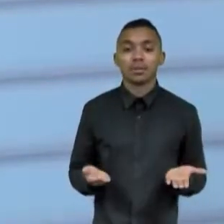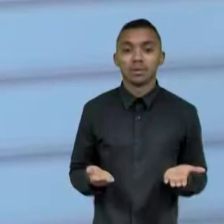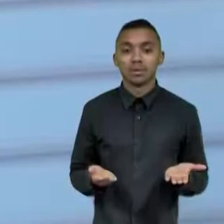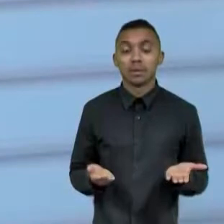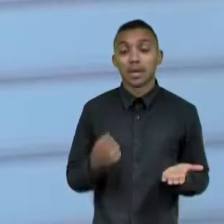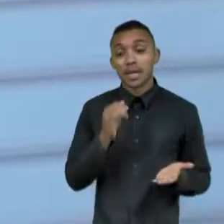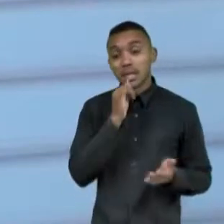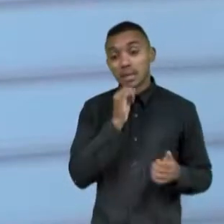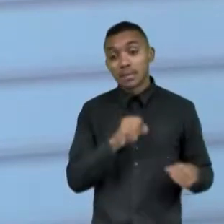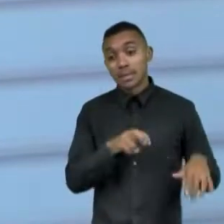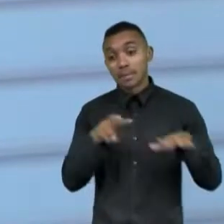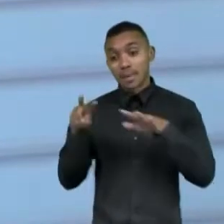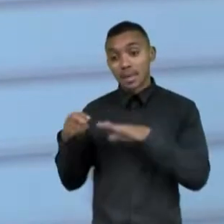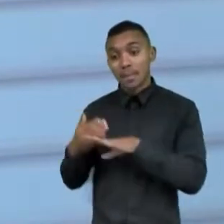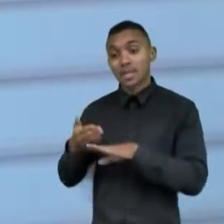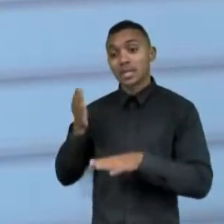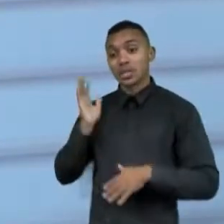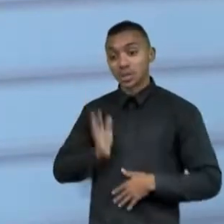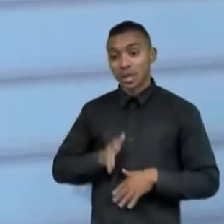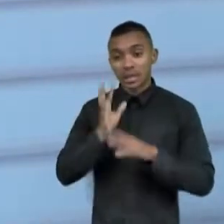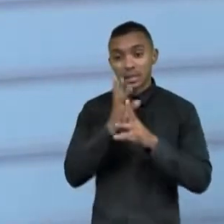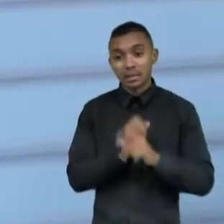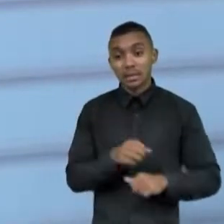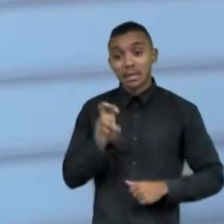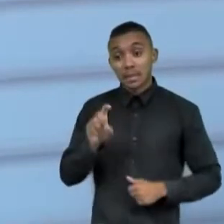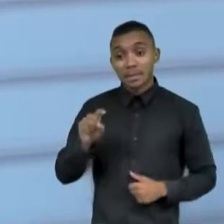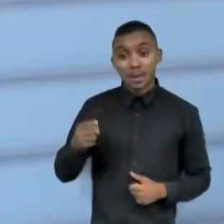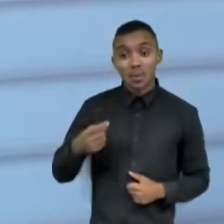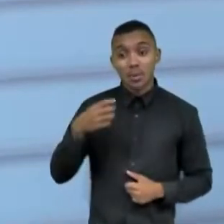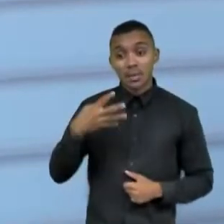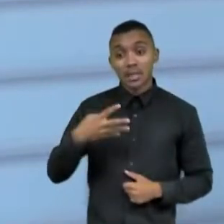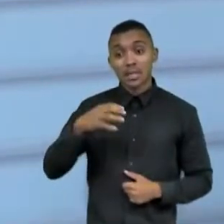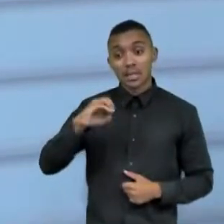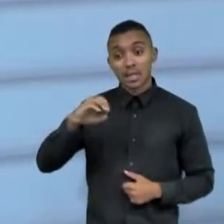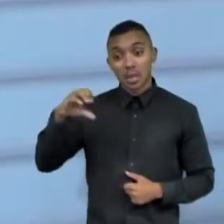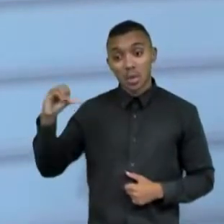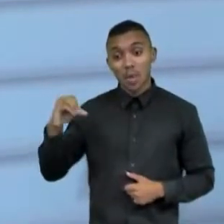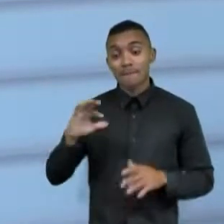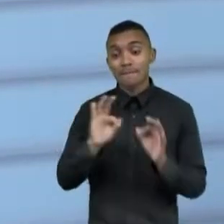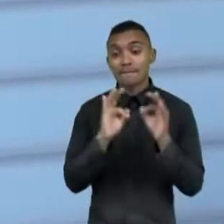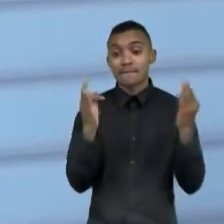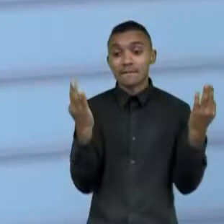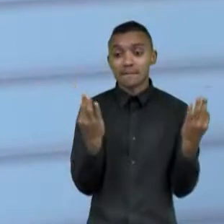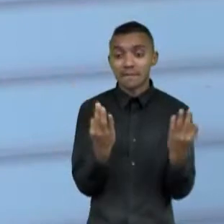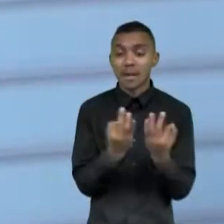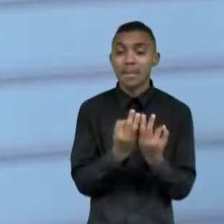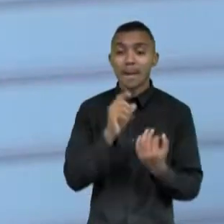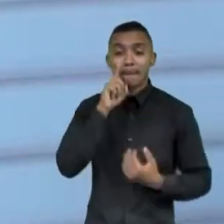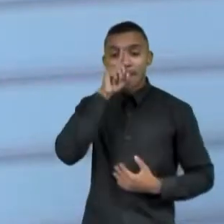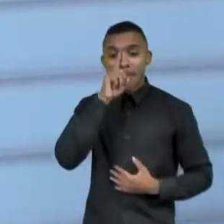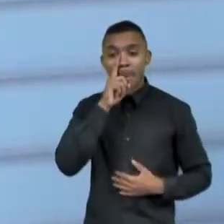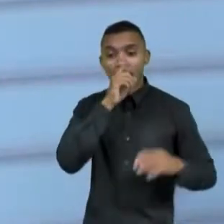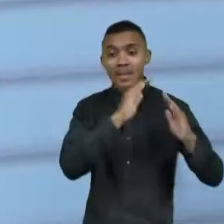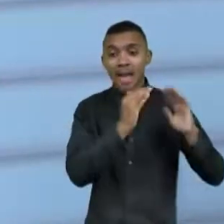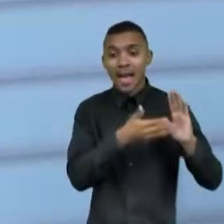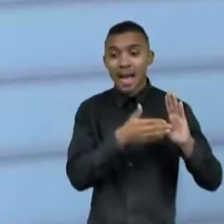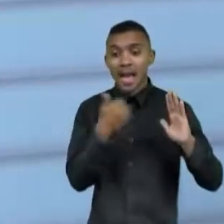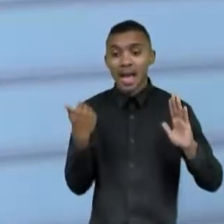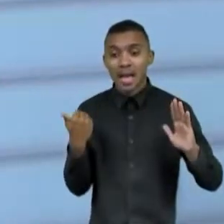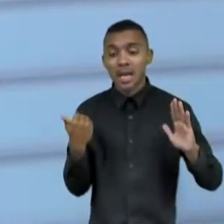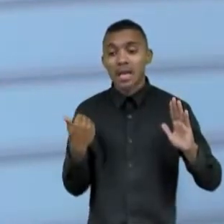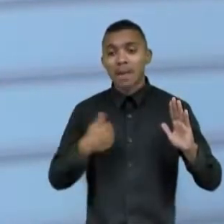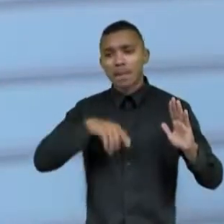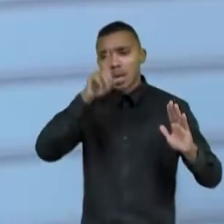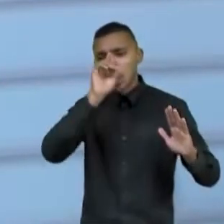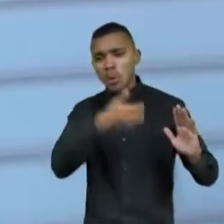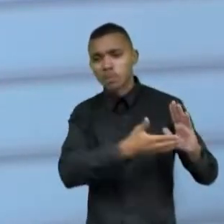semana passada, a gente tem um número de 5.409 famílias em ameaça de despejos ou que foram